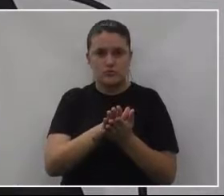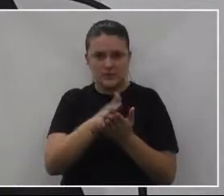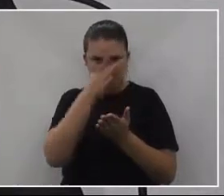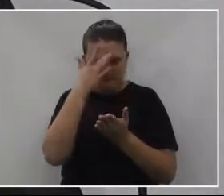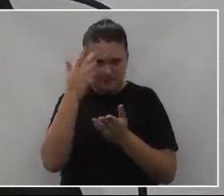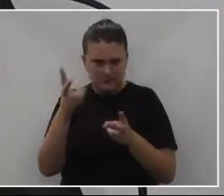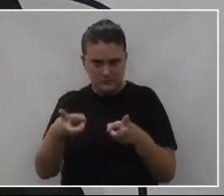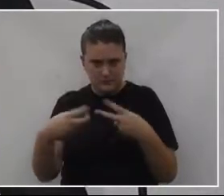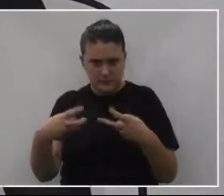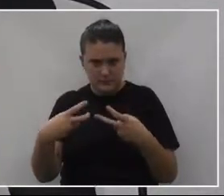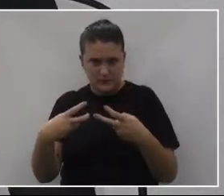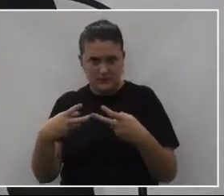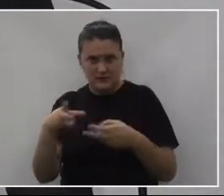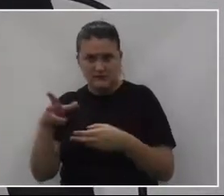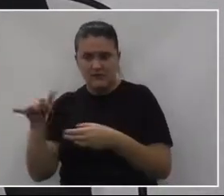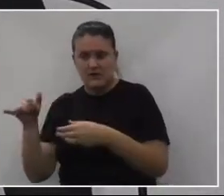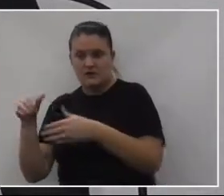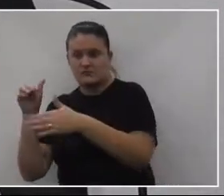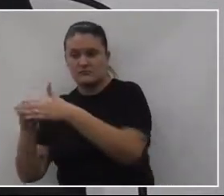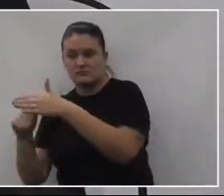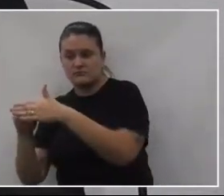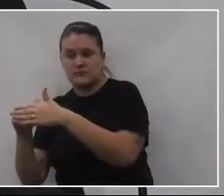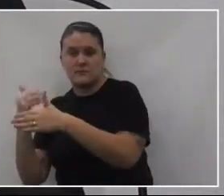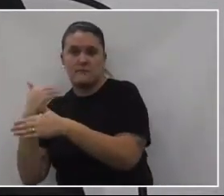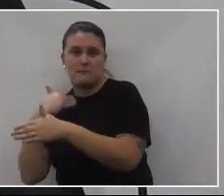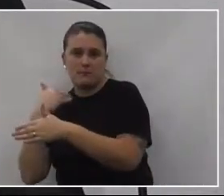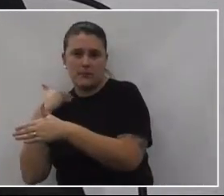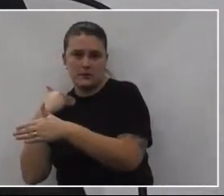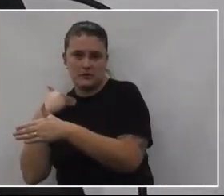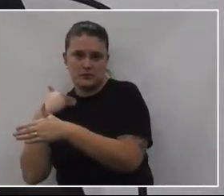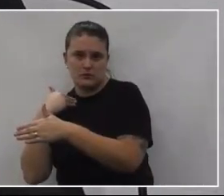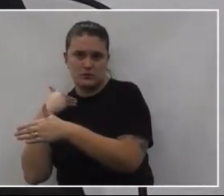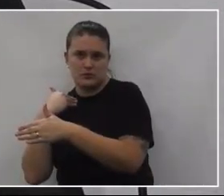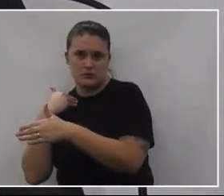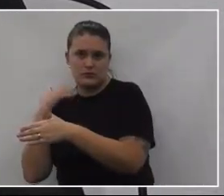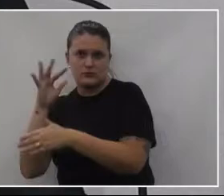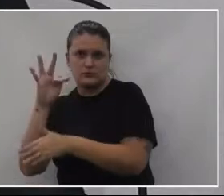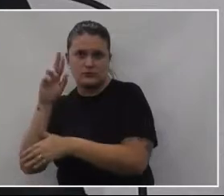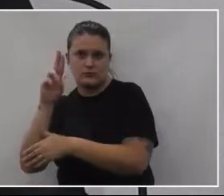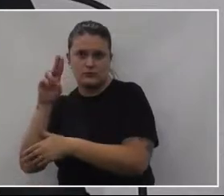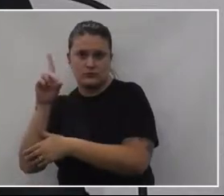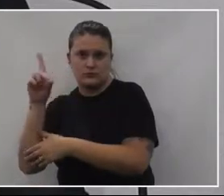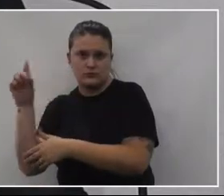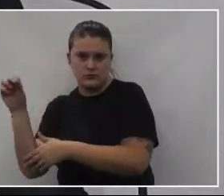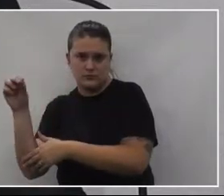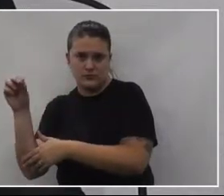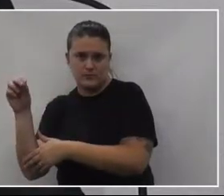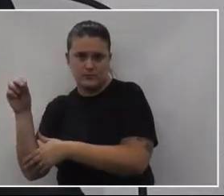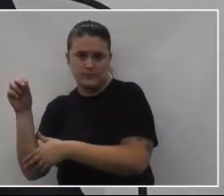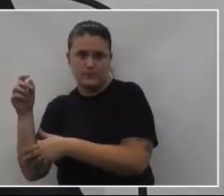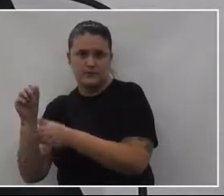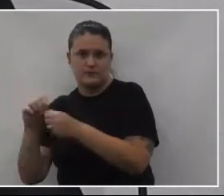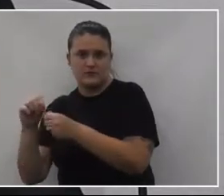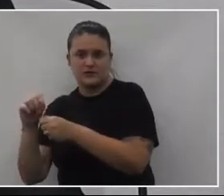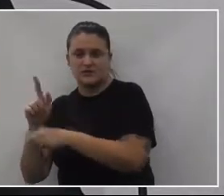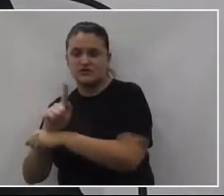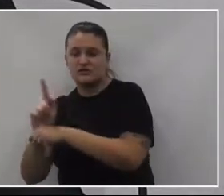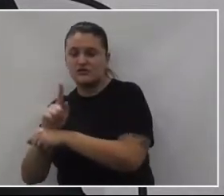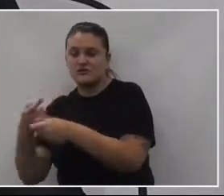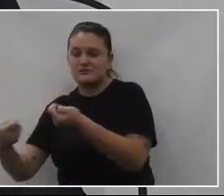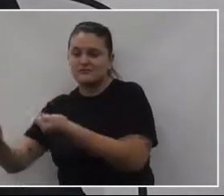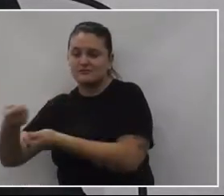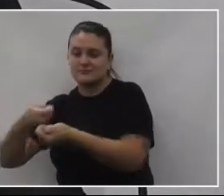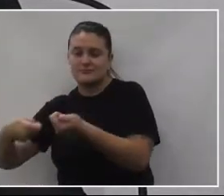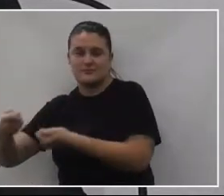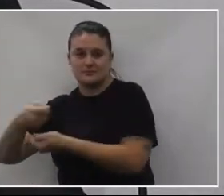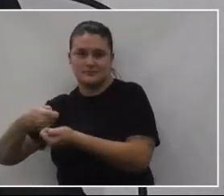o fundo do Judiciário. Então, eu também não coloco o dinheiro lá, o dinheiro já vai direto para o órgão aí que gere a distribuição de recursos